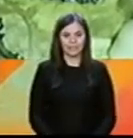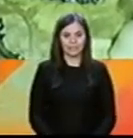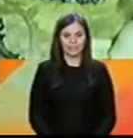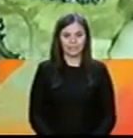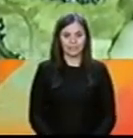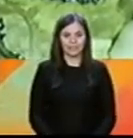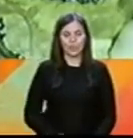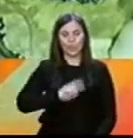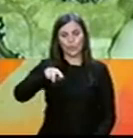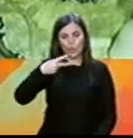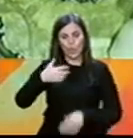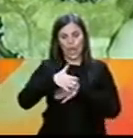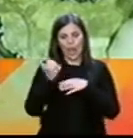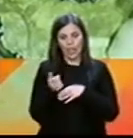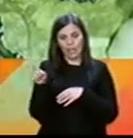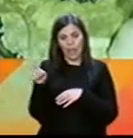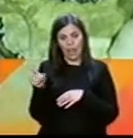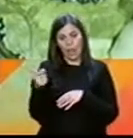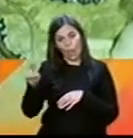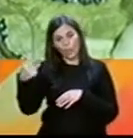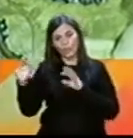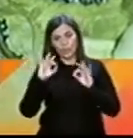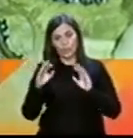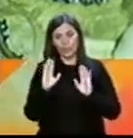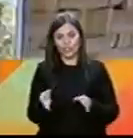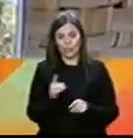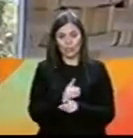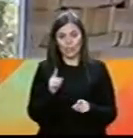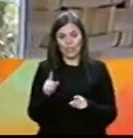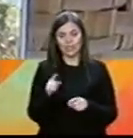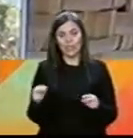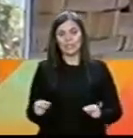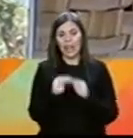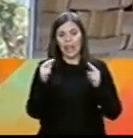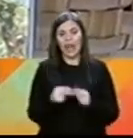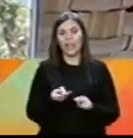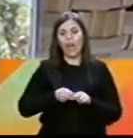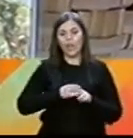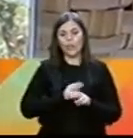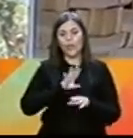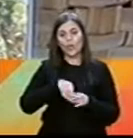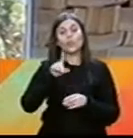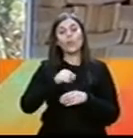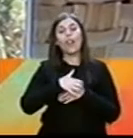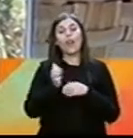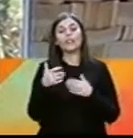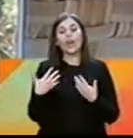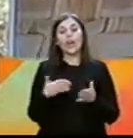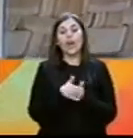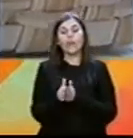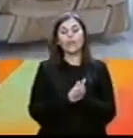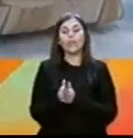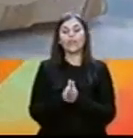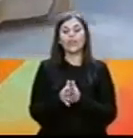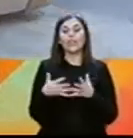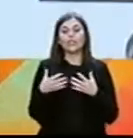duas laranjas, eu já tenho ali outra. Parada, porque isto é salada de atum com laranja, temos que ter a laranja. E aproveito também o sumo